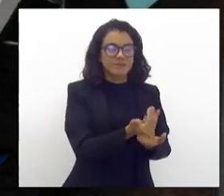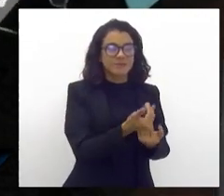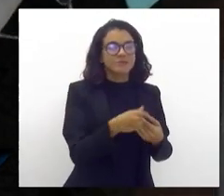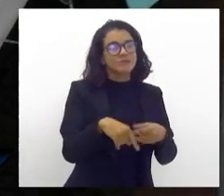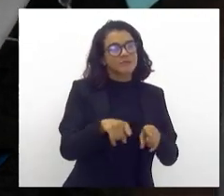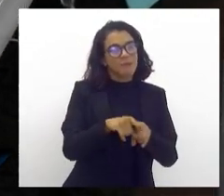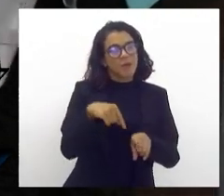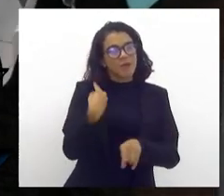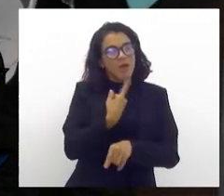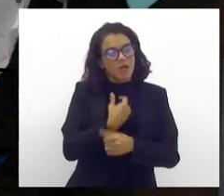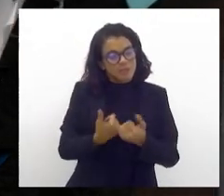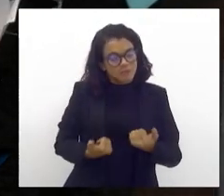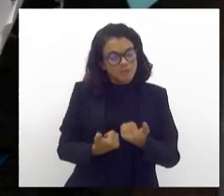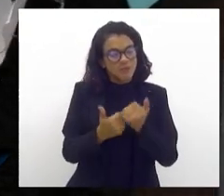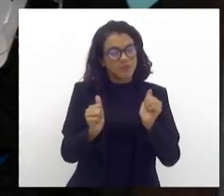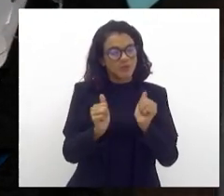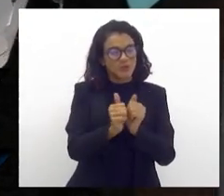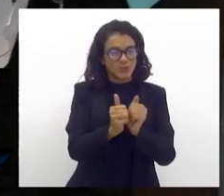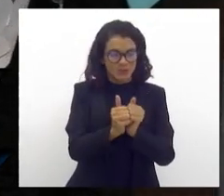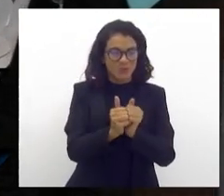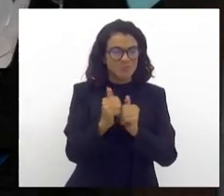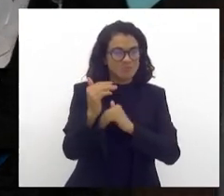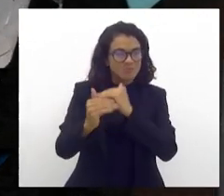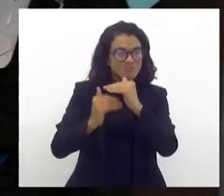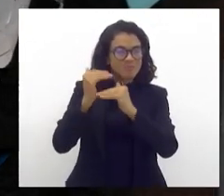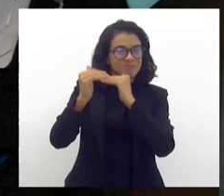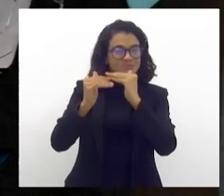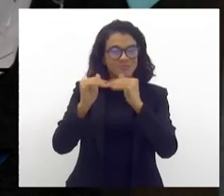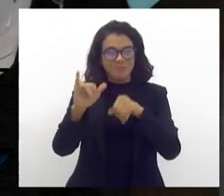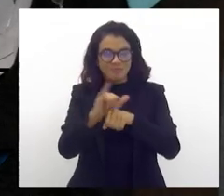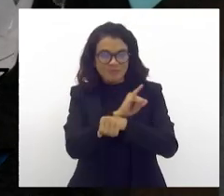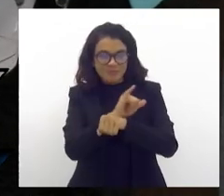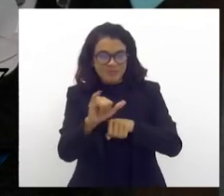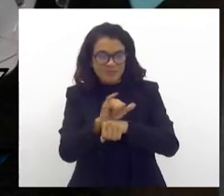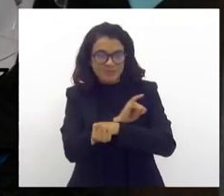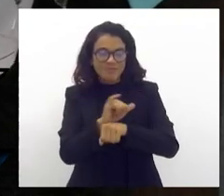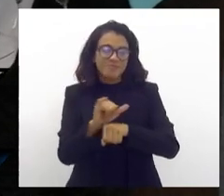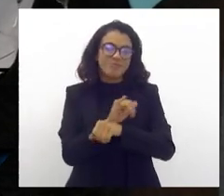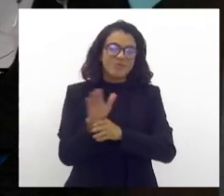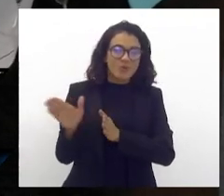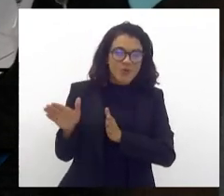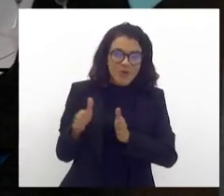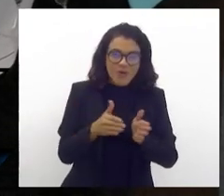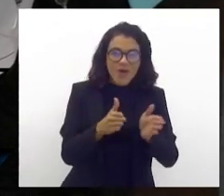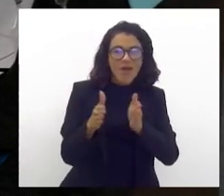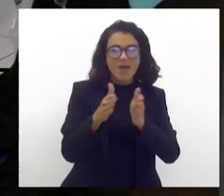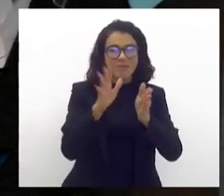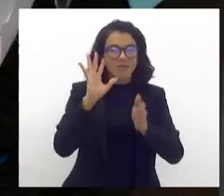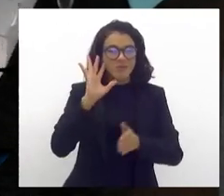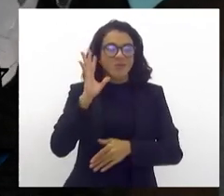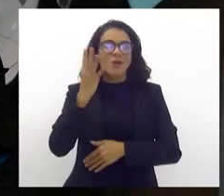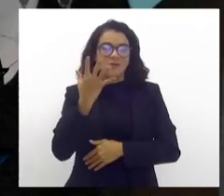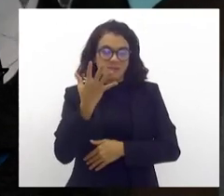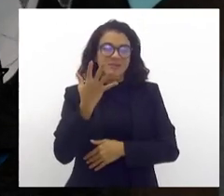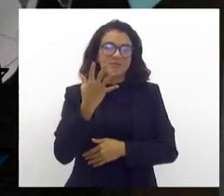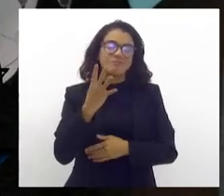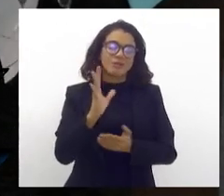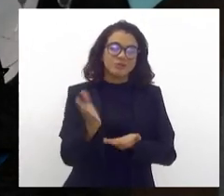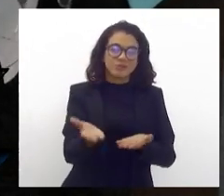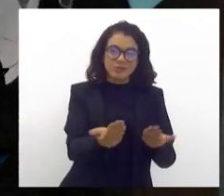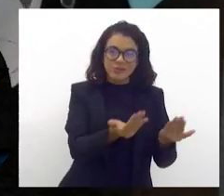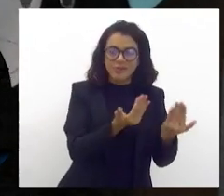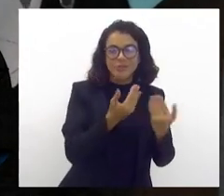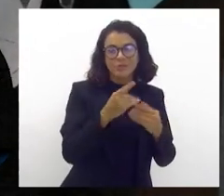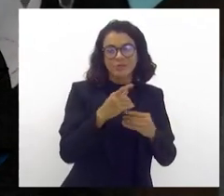estamos juntos construindo algumas possíveis saídas, alguns possíveis caminhos para que a juventude possa caminhar com plenitude,